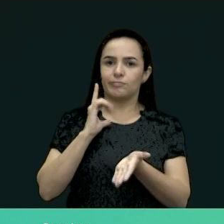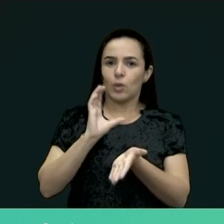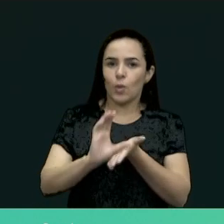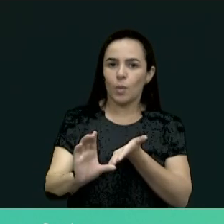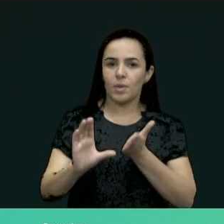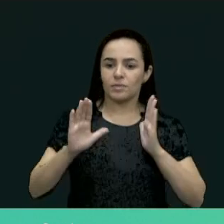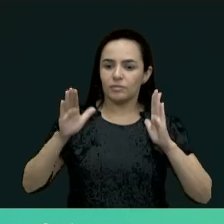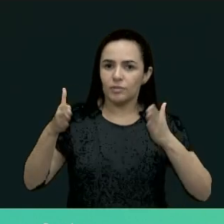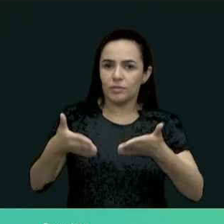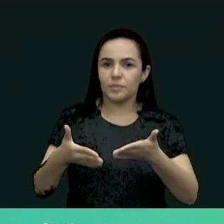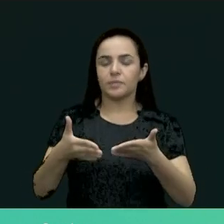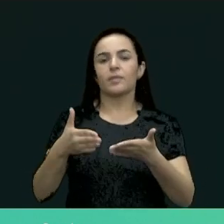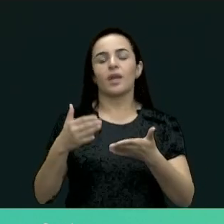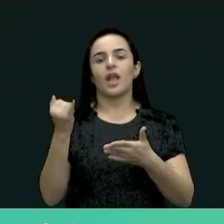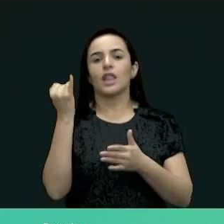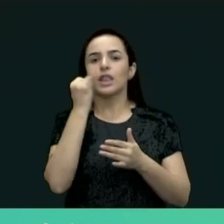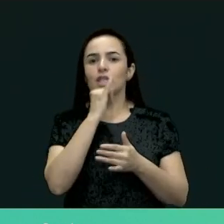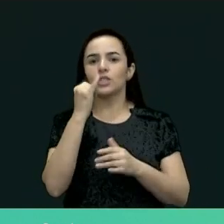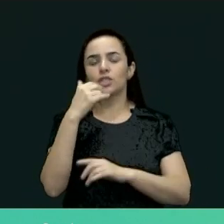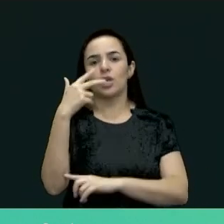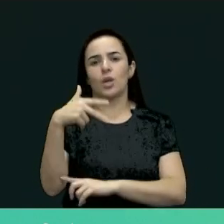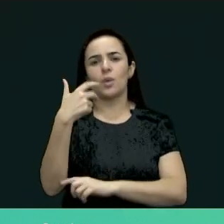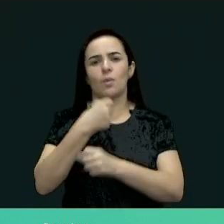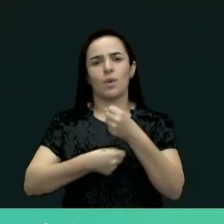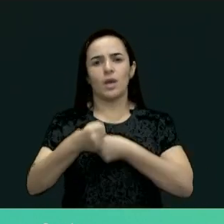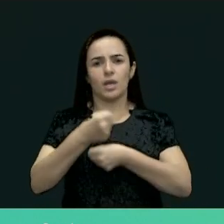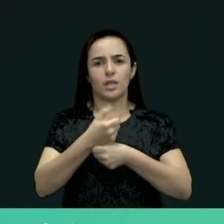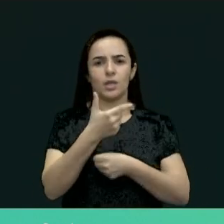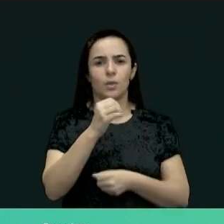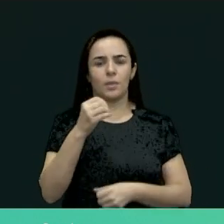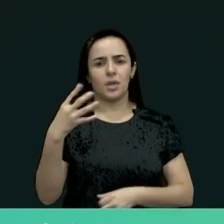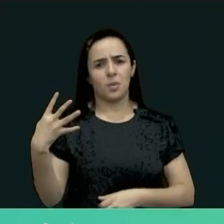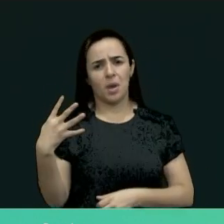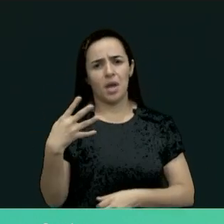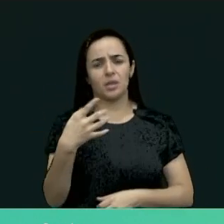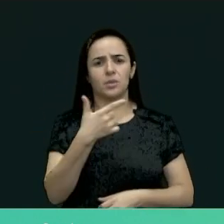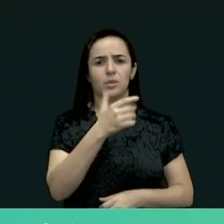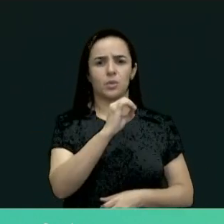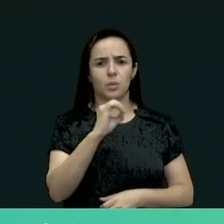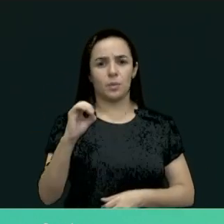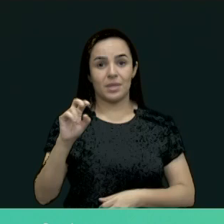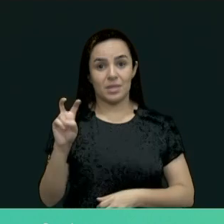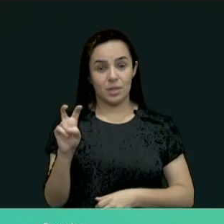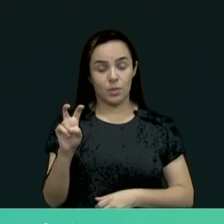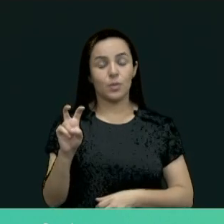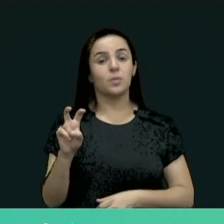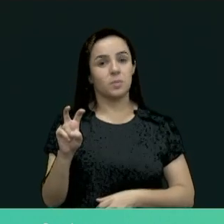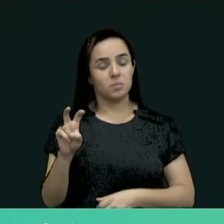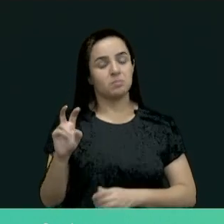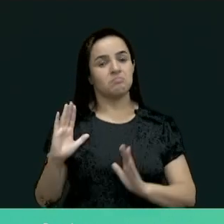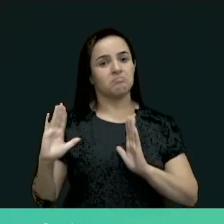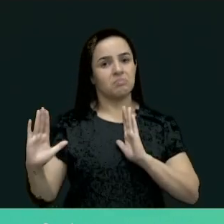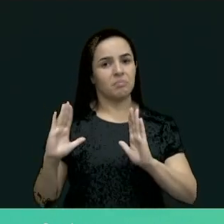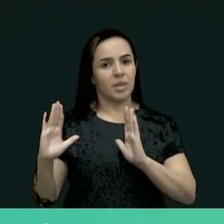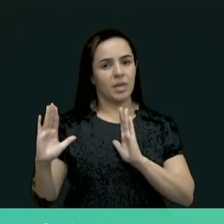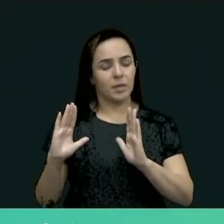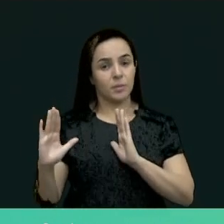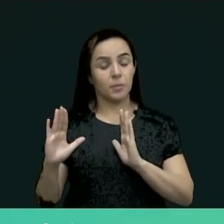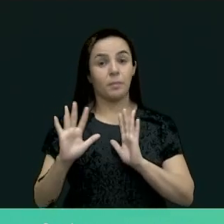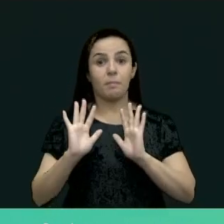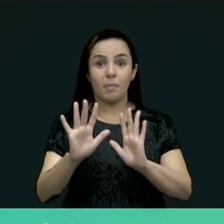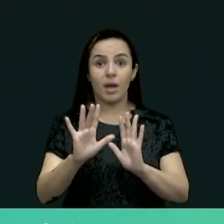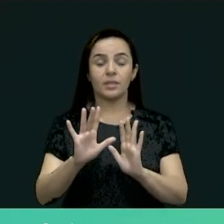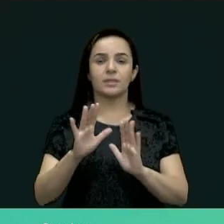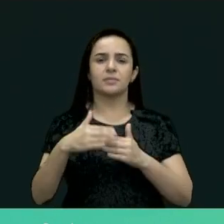em energia eólica, a partir de 2004, 2005, e que teve mais força a partir